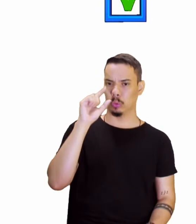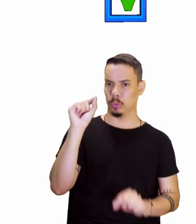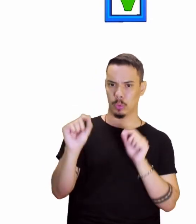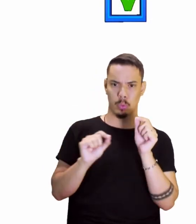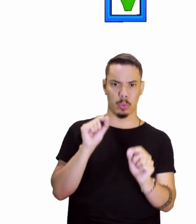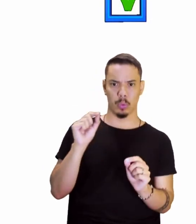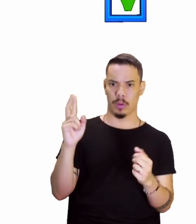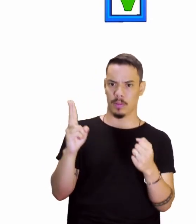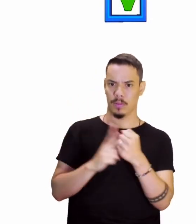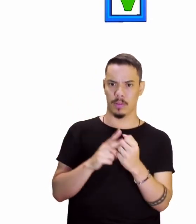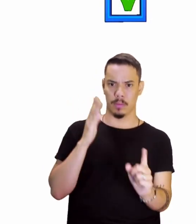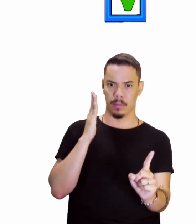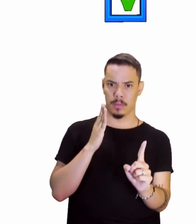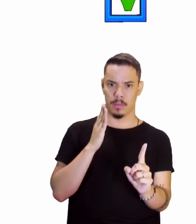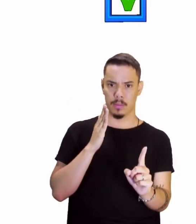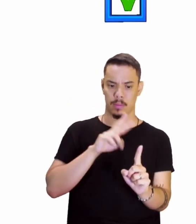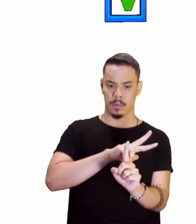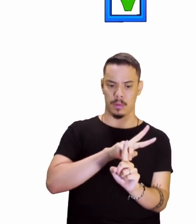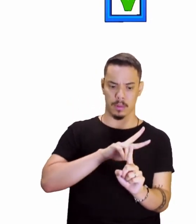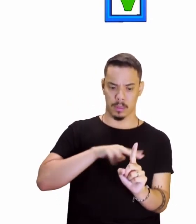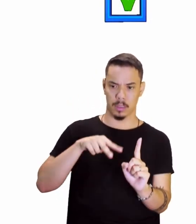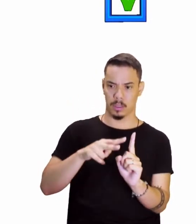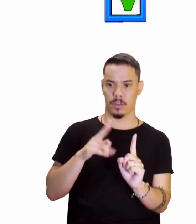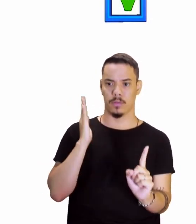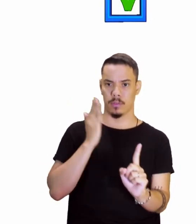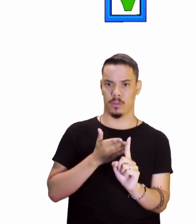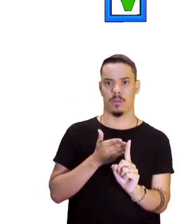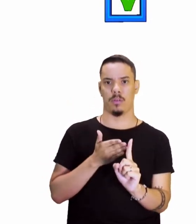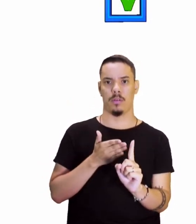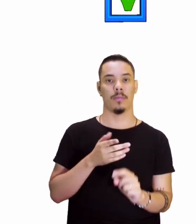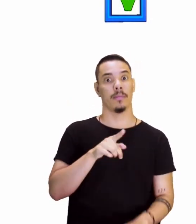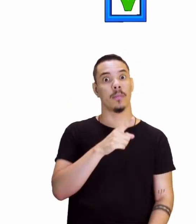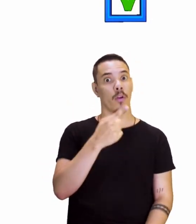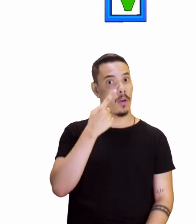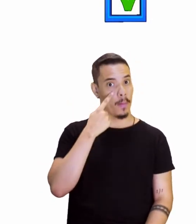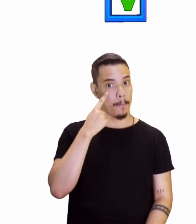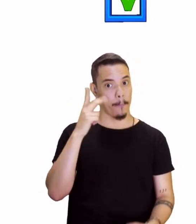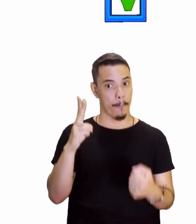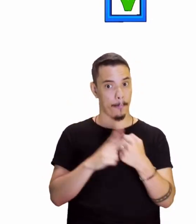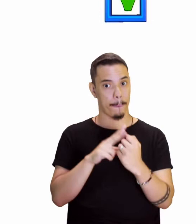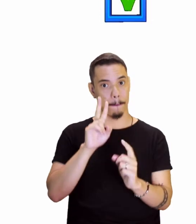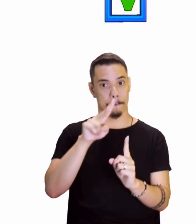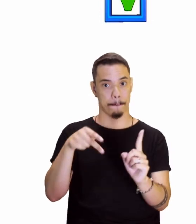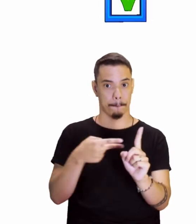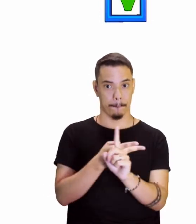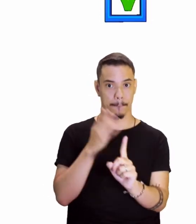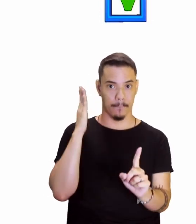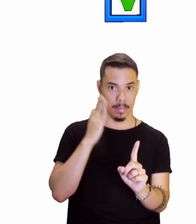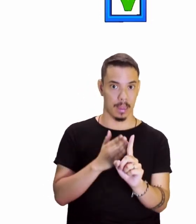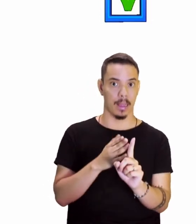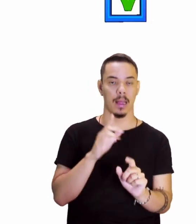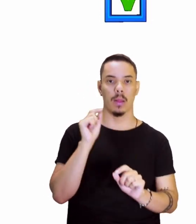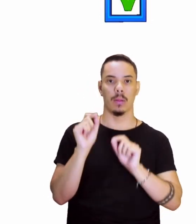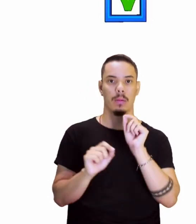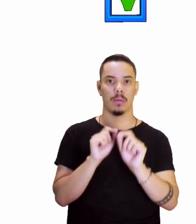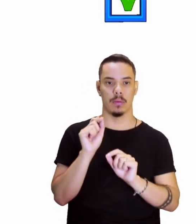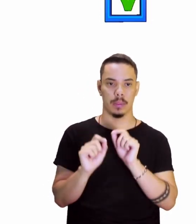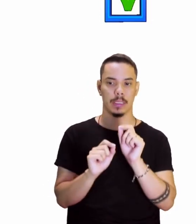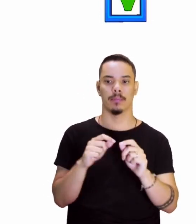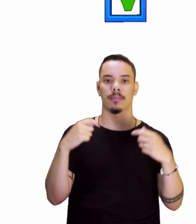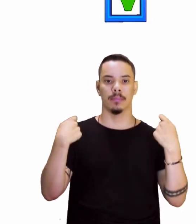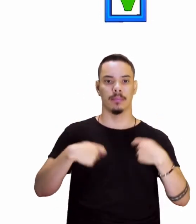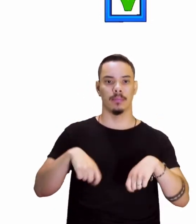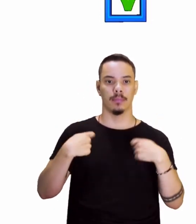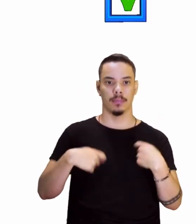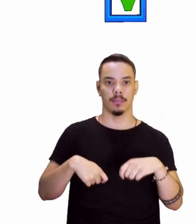verbo transitivo direto. Ó, o verbo transitivo direto é aquele que ele precisa de